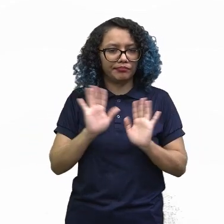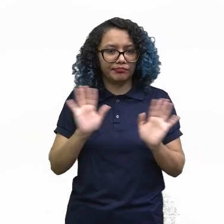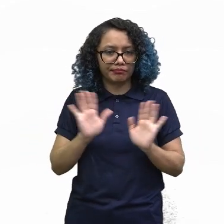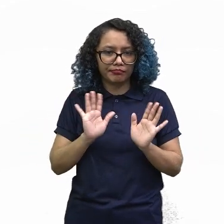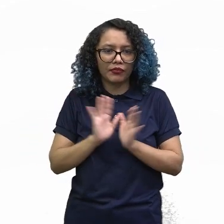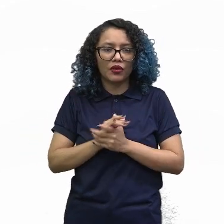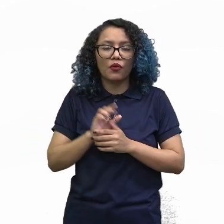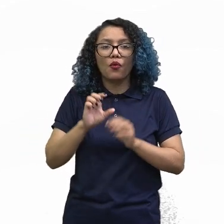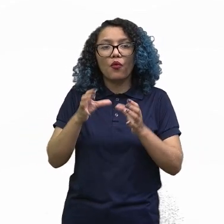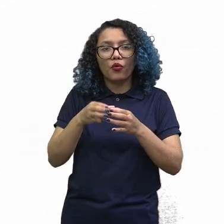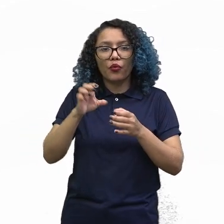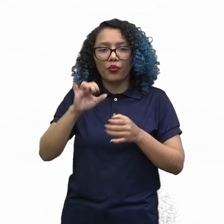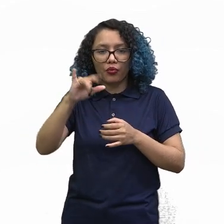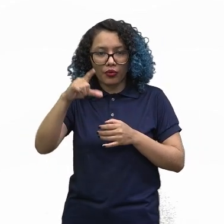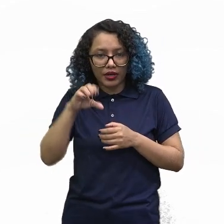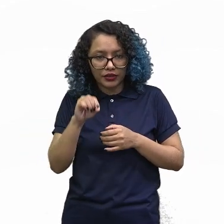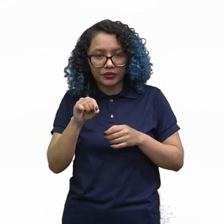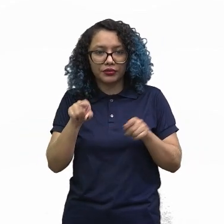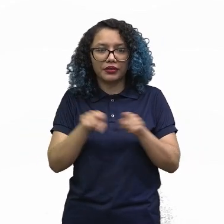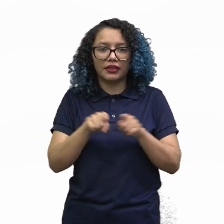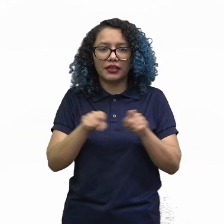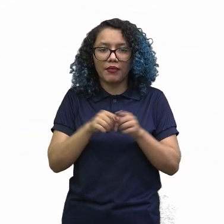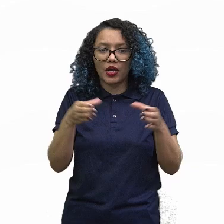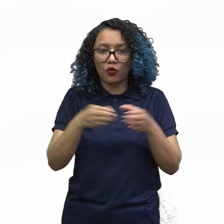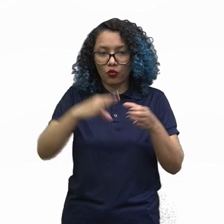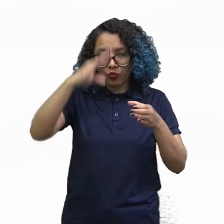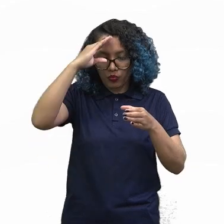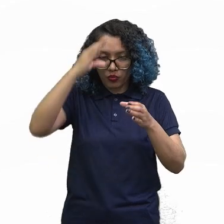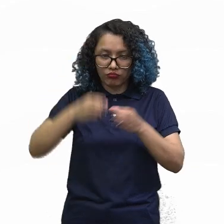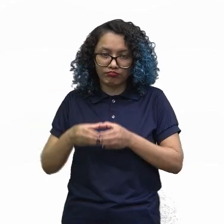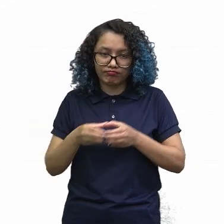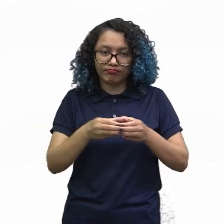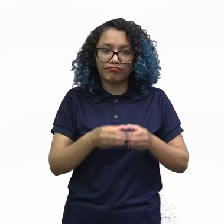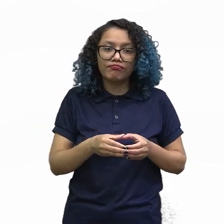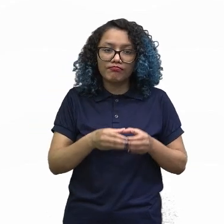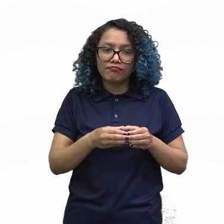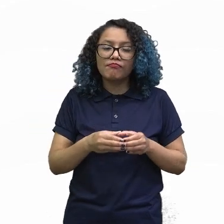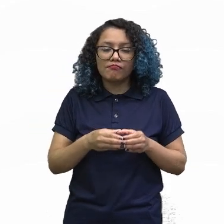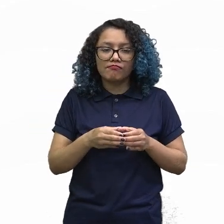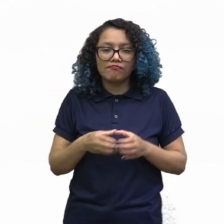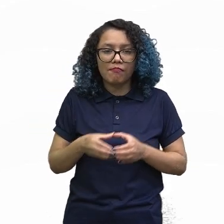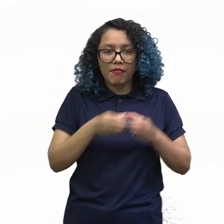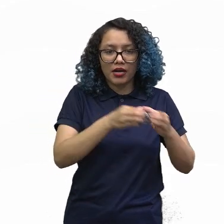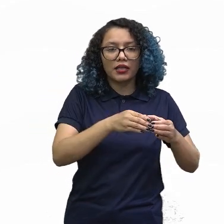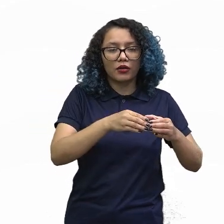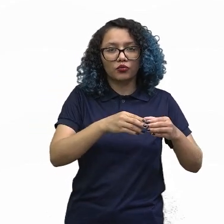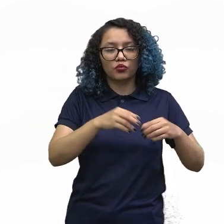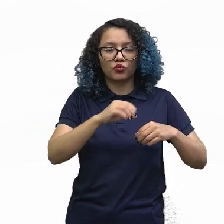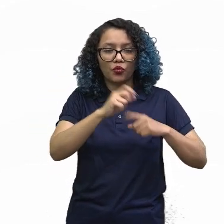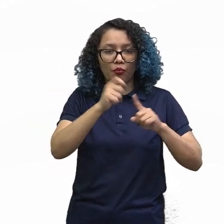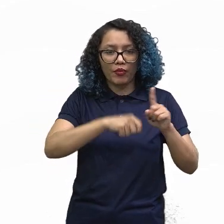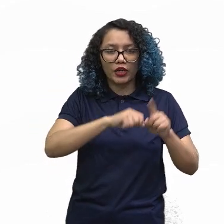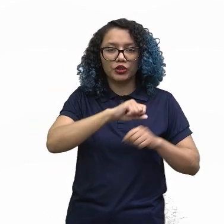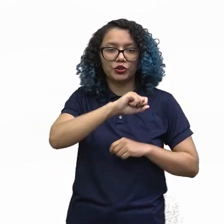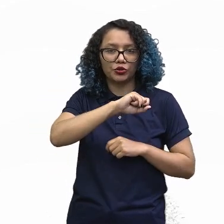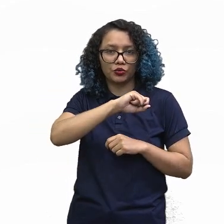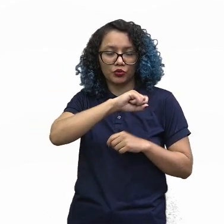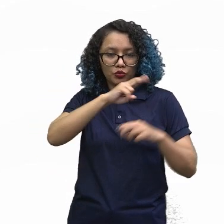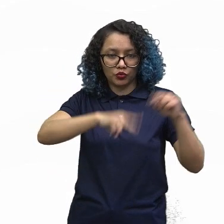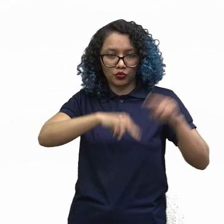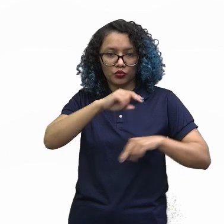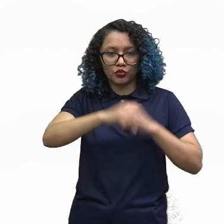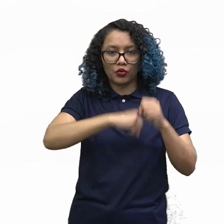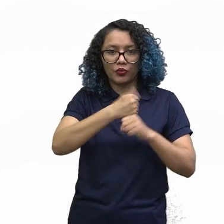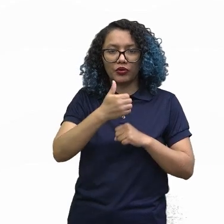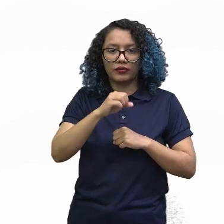de 1944. Getúlio firma acordos econômicos importantes com os Estados Unidos da América. Então,